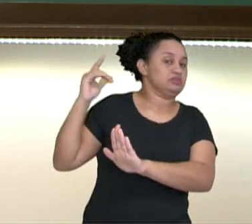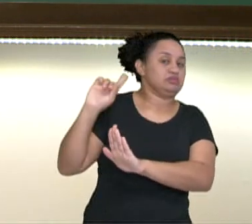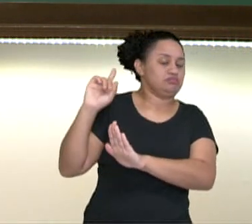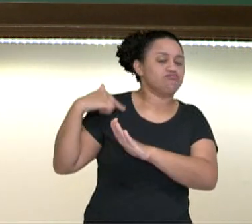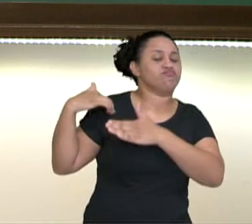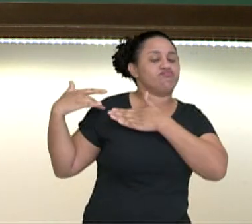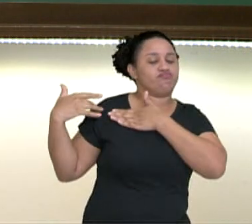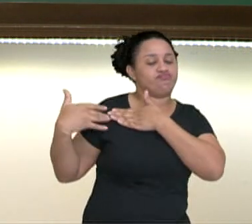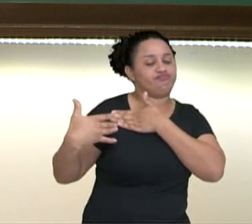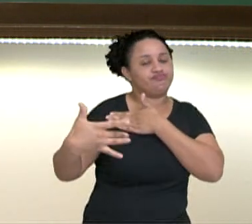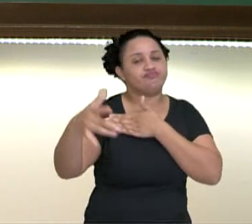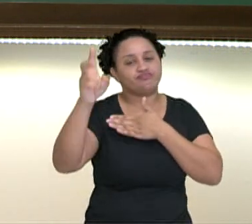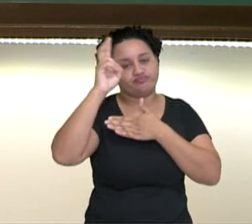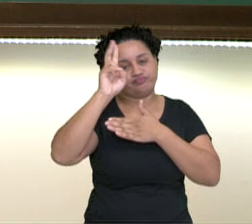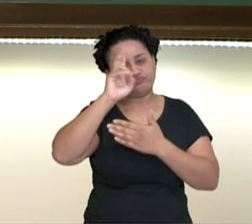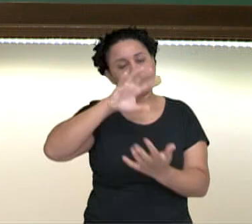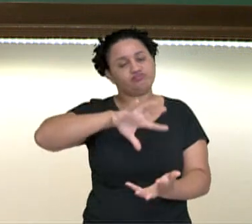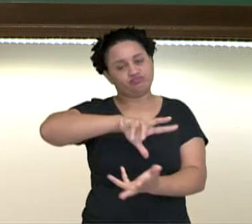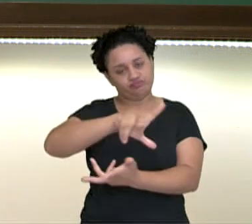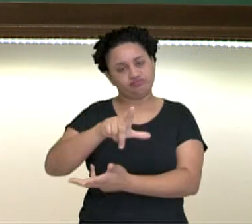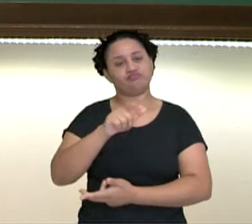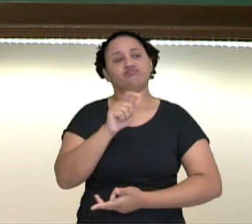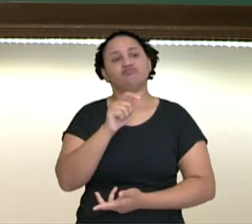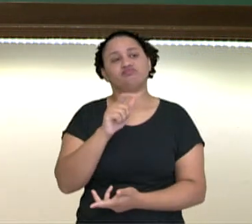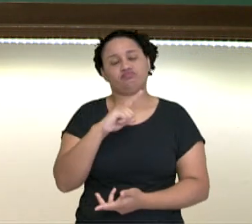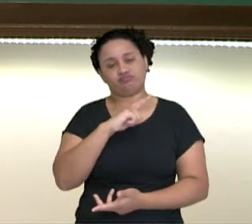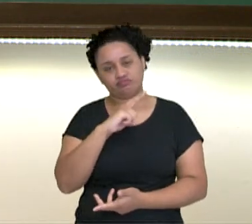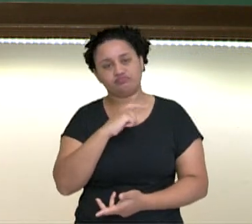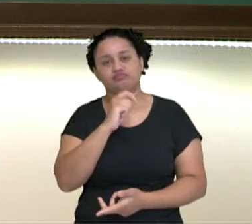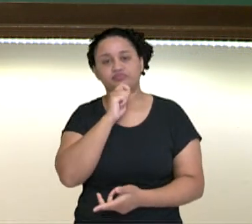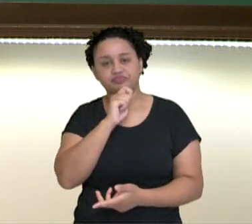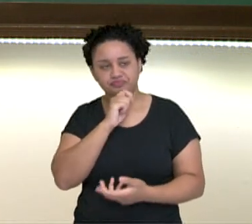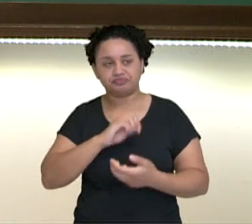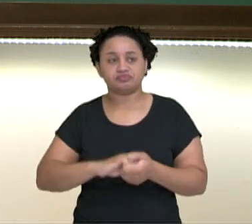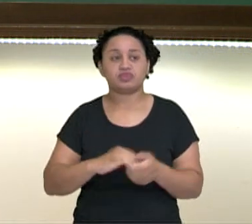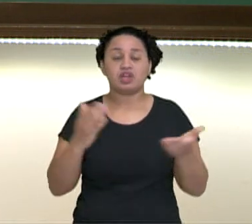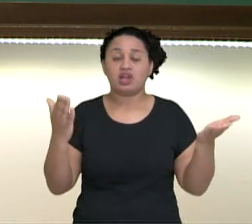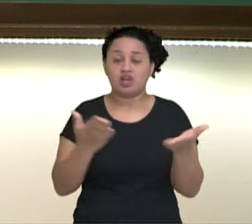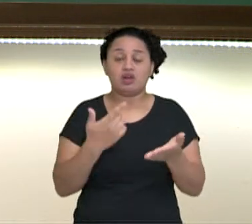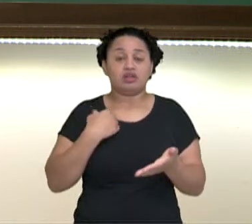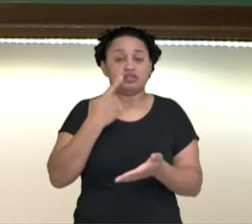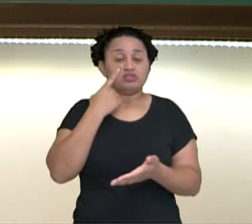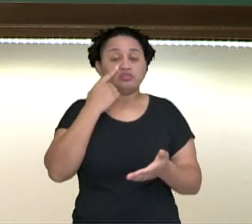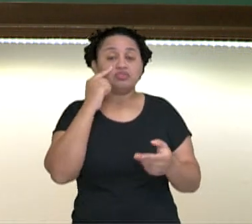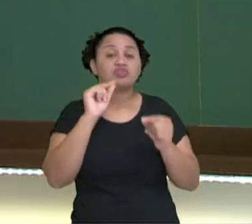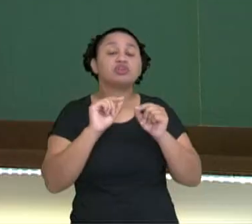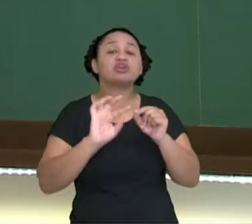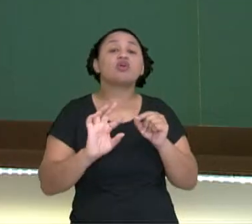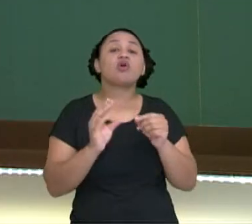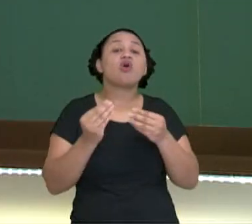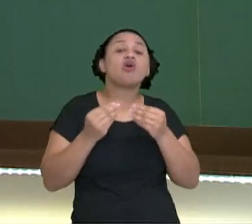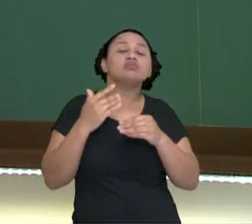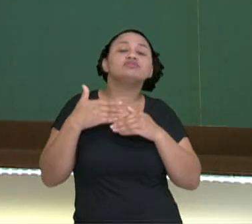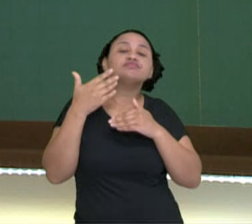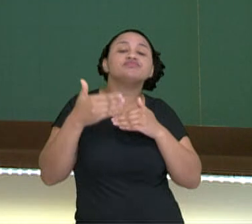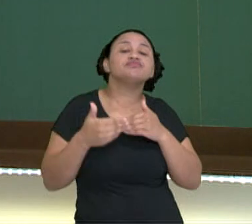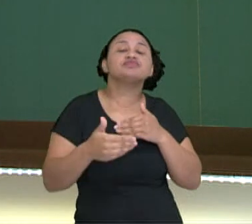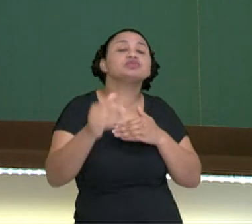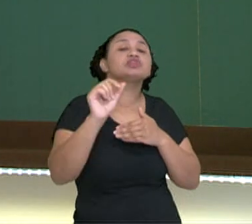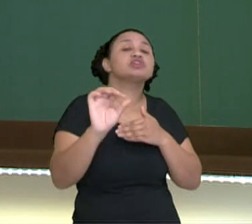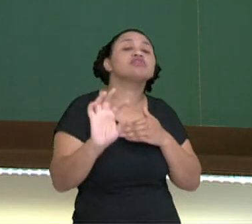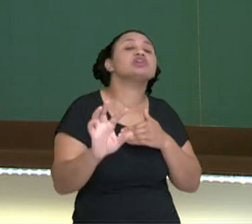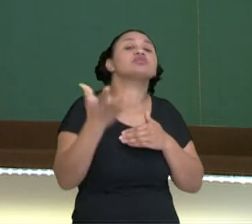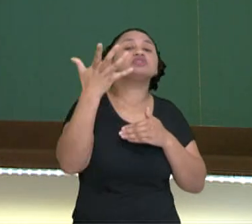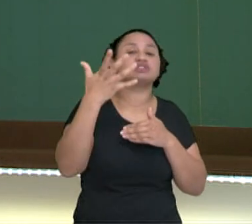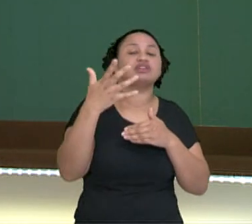longo da história do nosso mundo. E agora, né, a gente vai ver um pouco então como é que se demanda, o que vai acontecer nessa